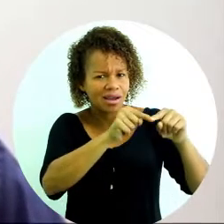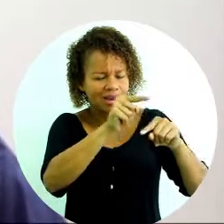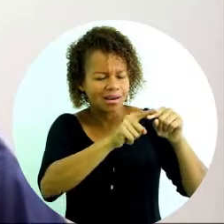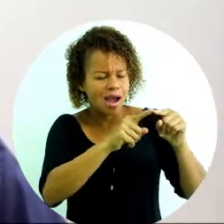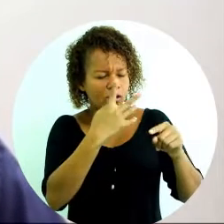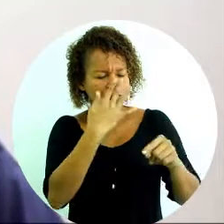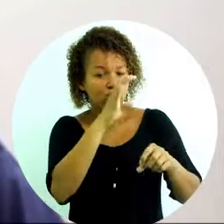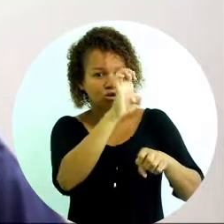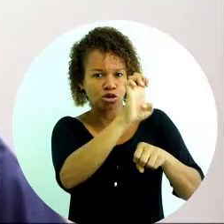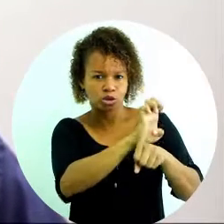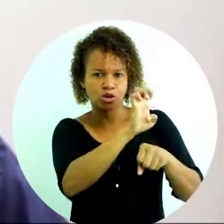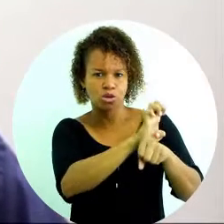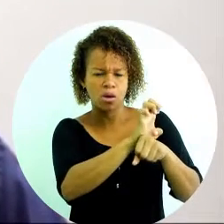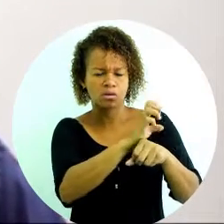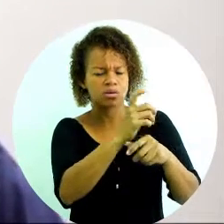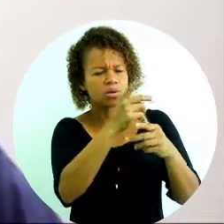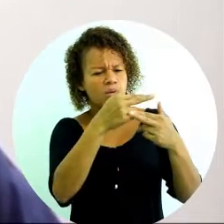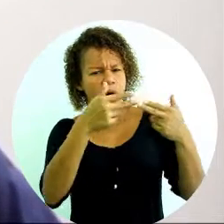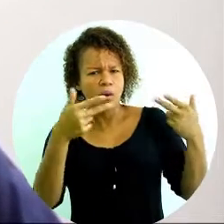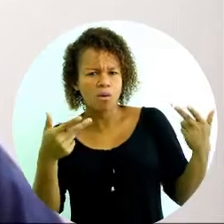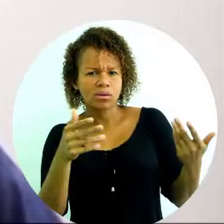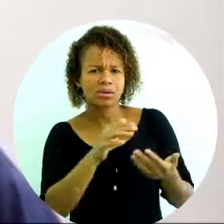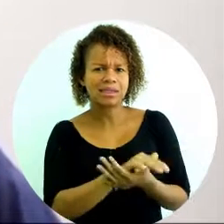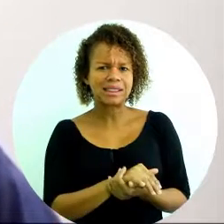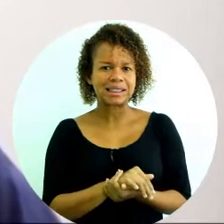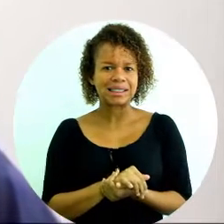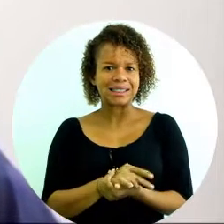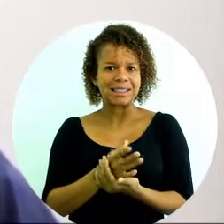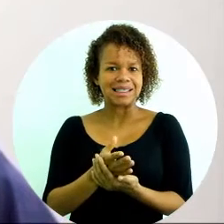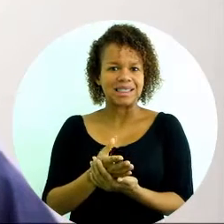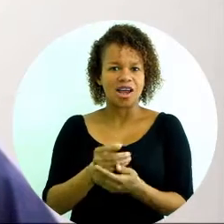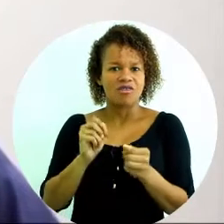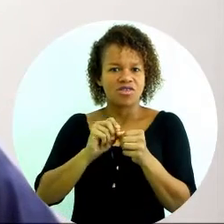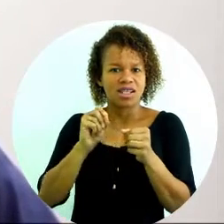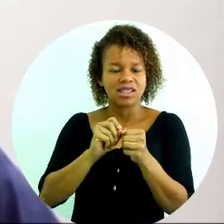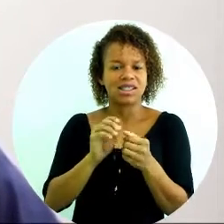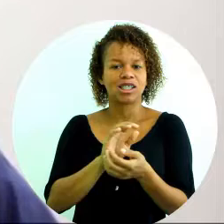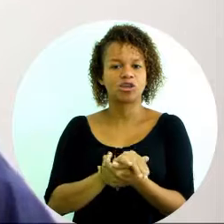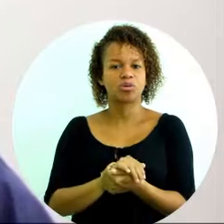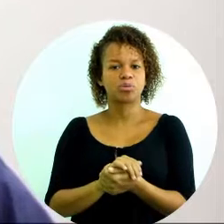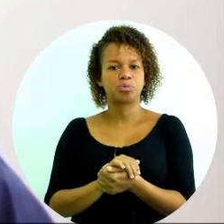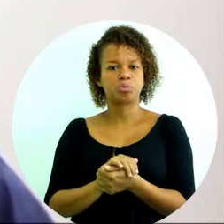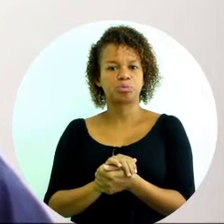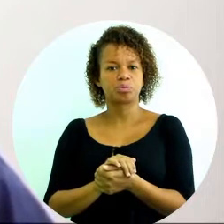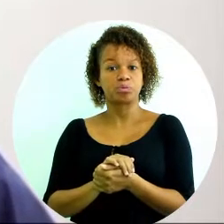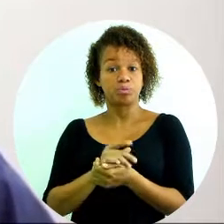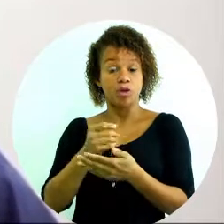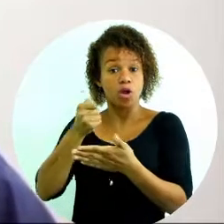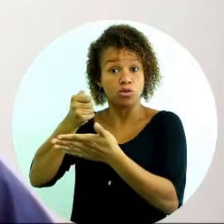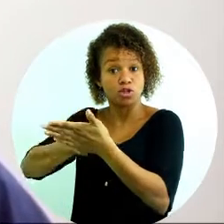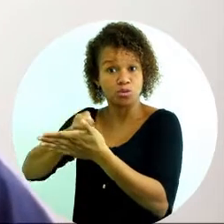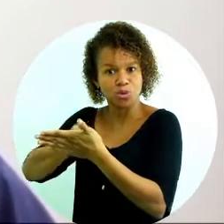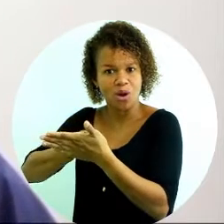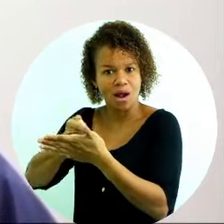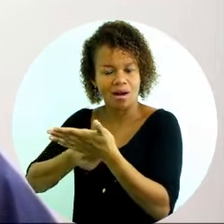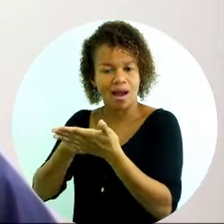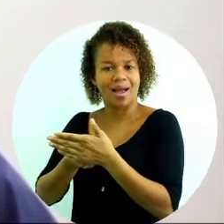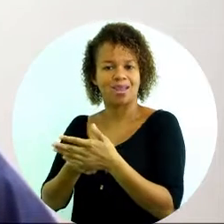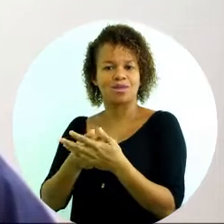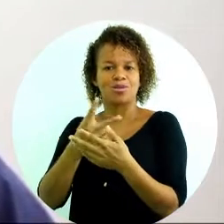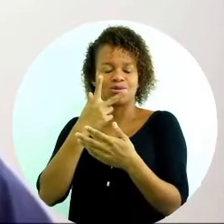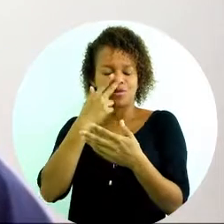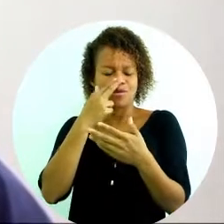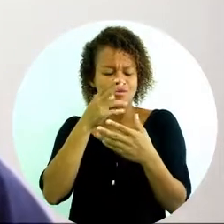aparelho ideológico do Estado seria uma maneira de incutir, de fazer com que o